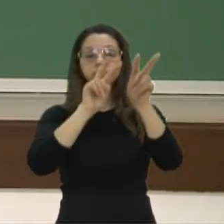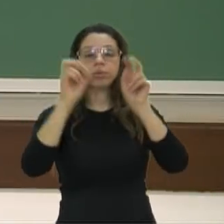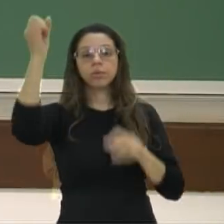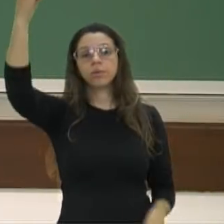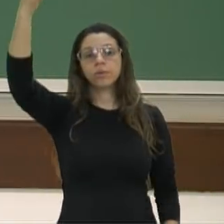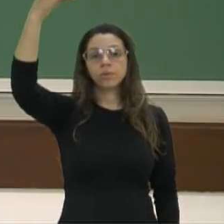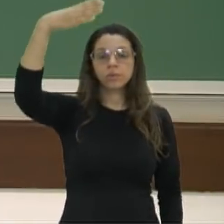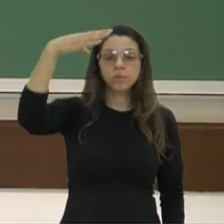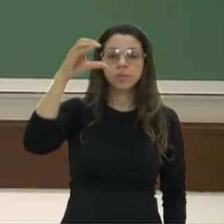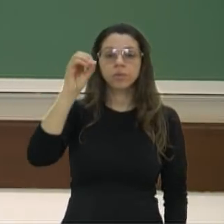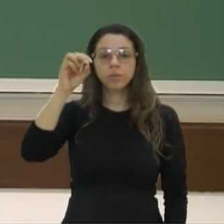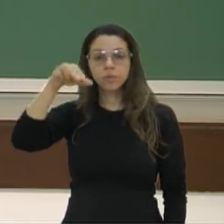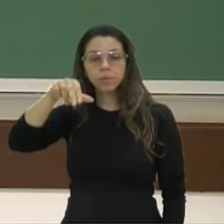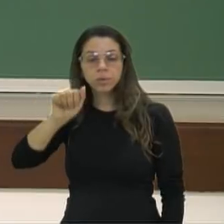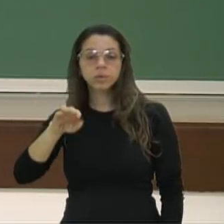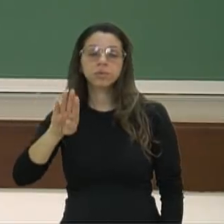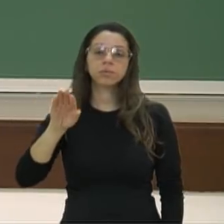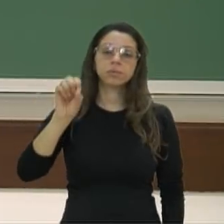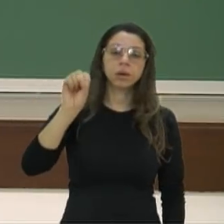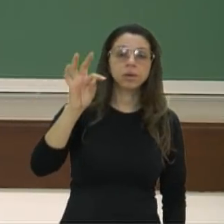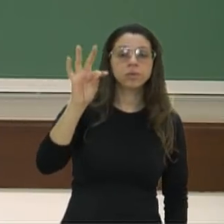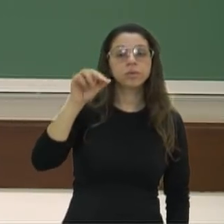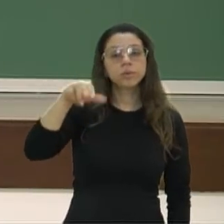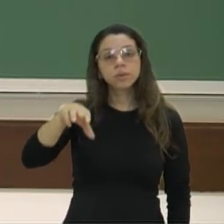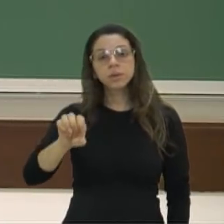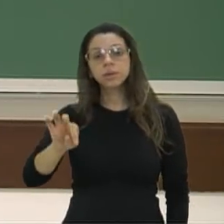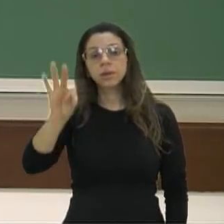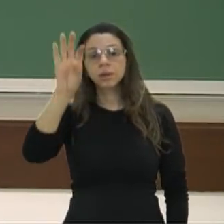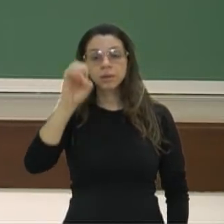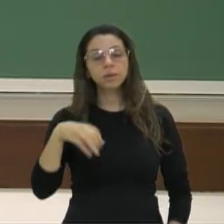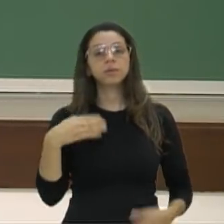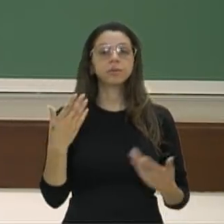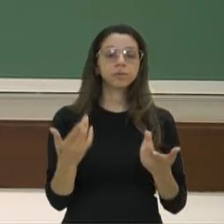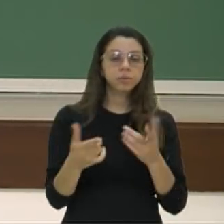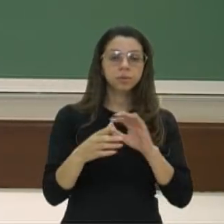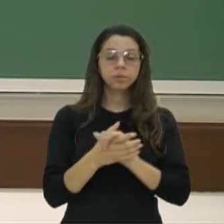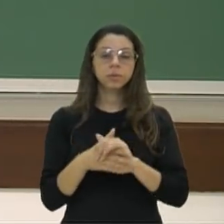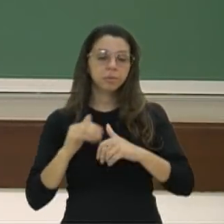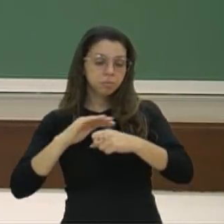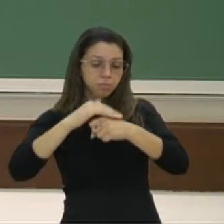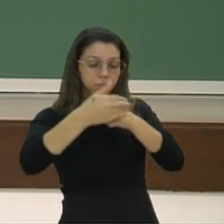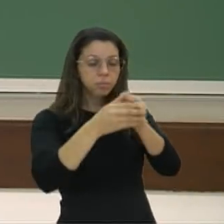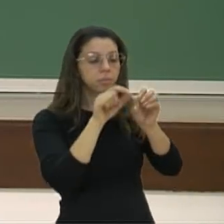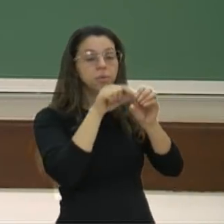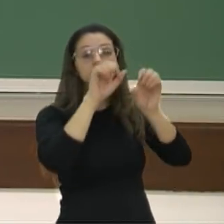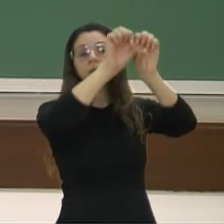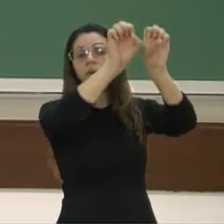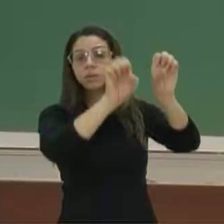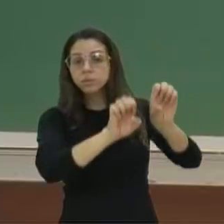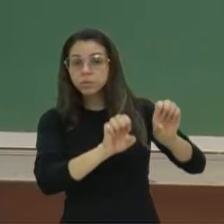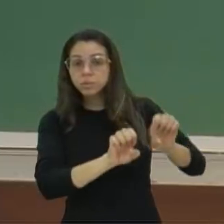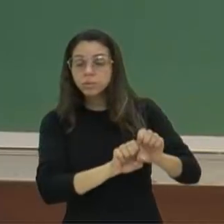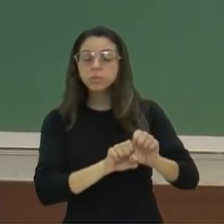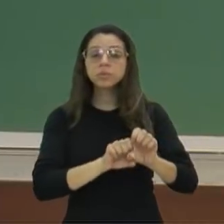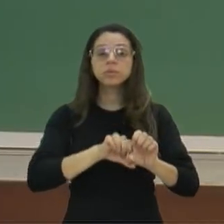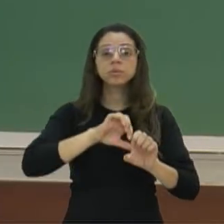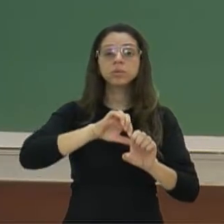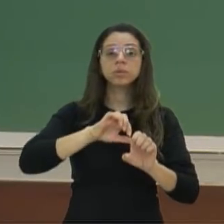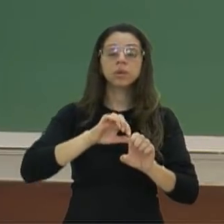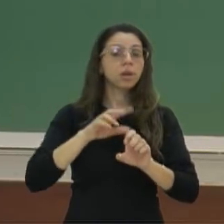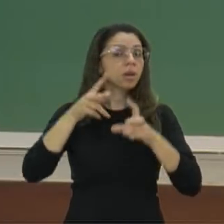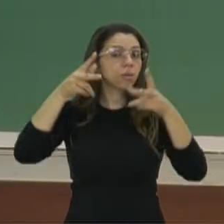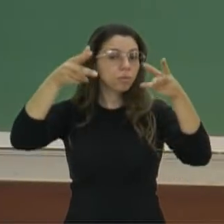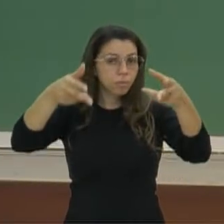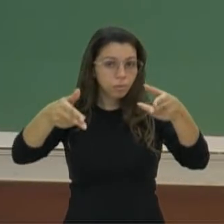os cones, os bastonetes, a íris, a pupila. Todo mundo tem essas